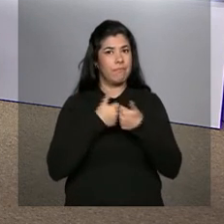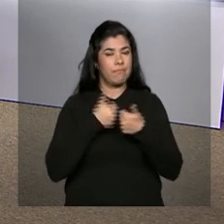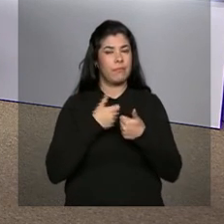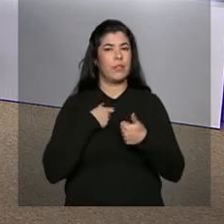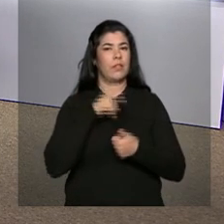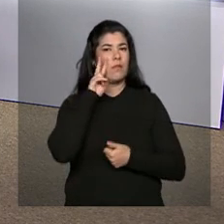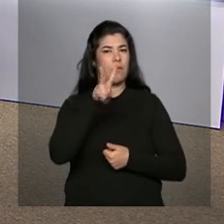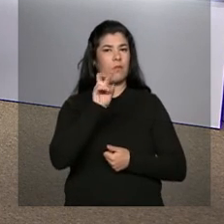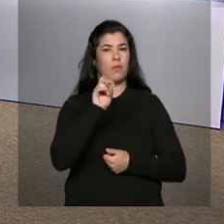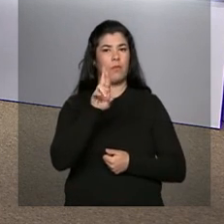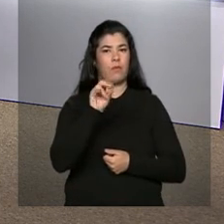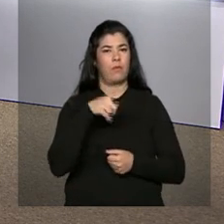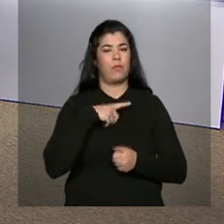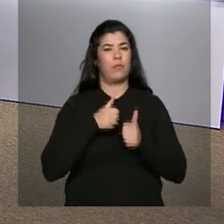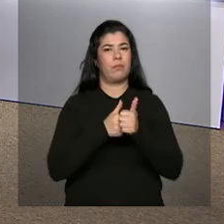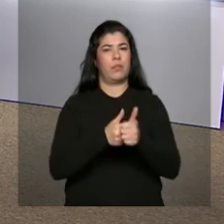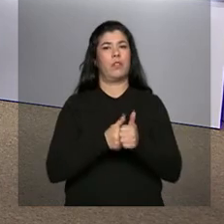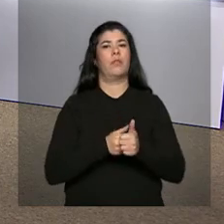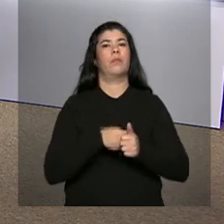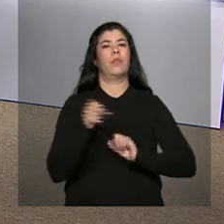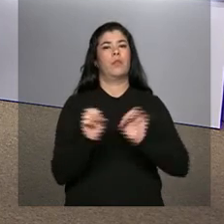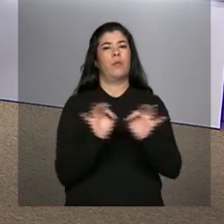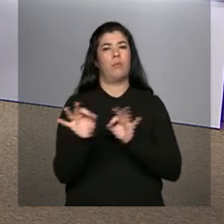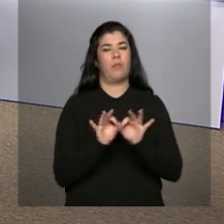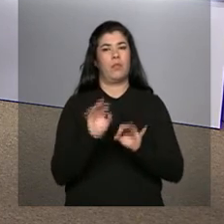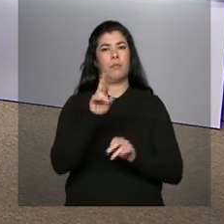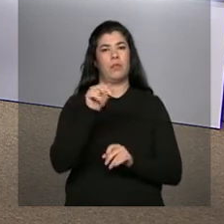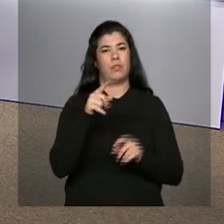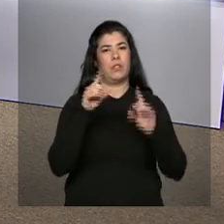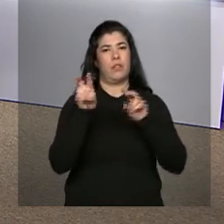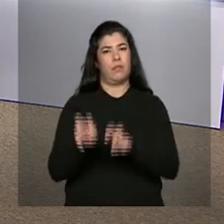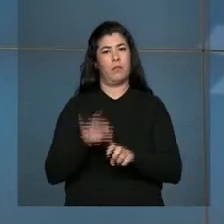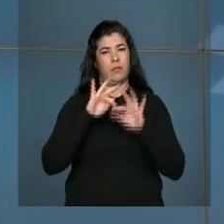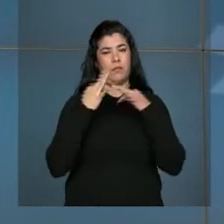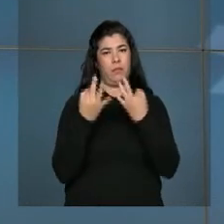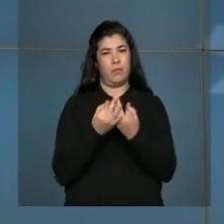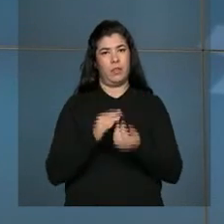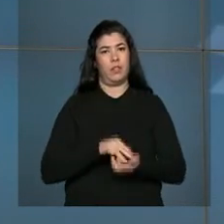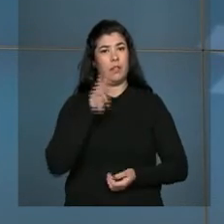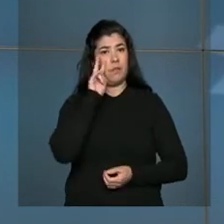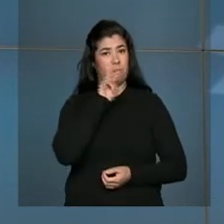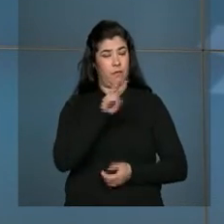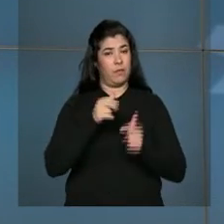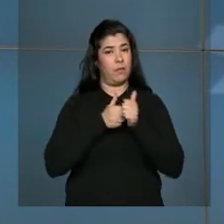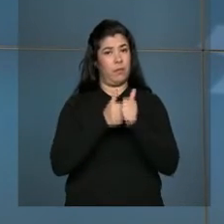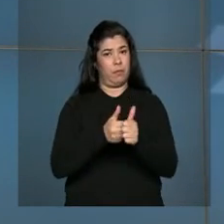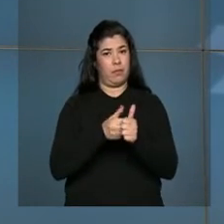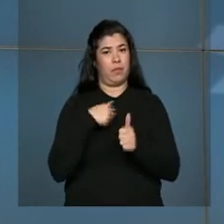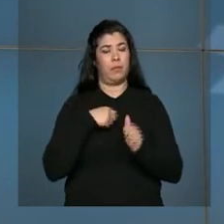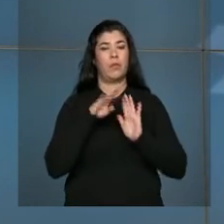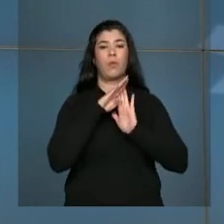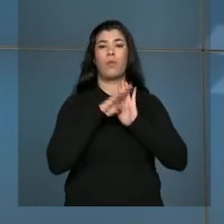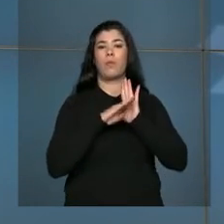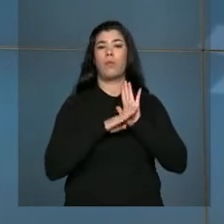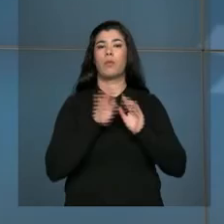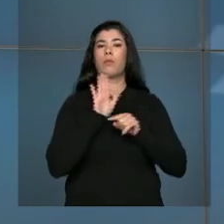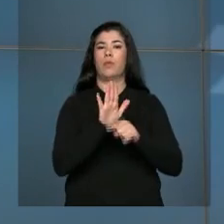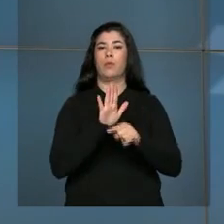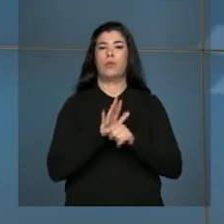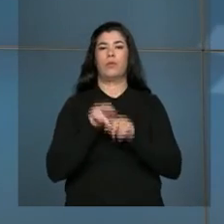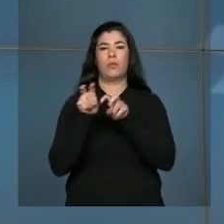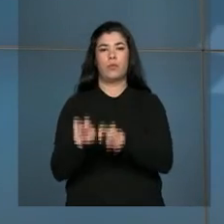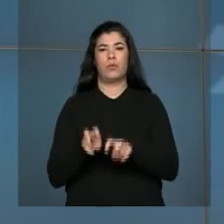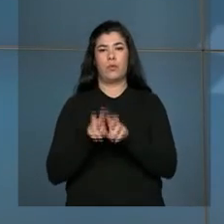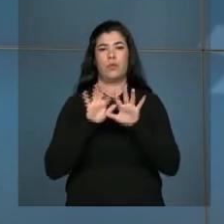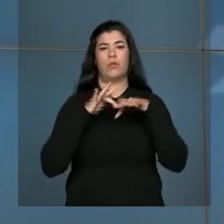acompanha ao vivo o lançamento do Plano Safra da Agricultura Familiar. Como você está acompanhando, um dos programas que ajudam os